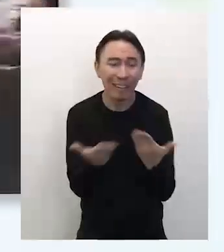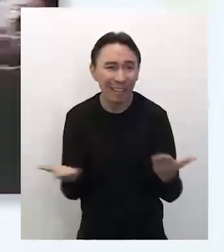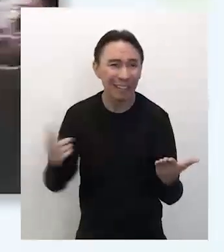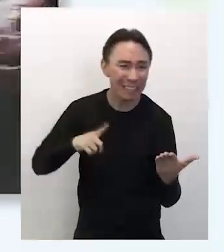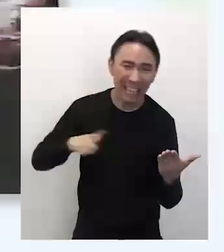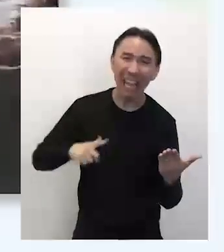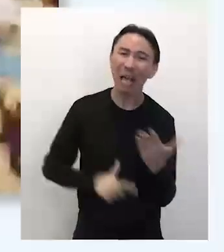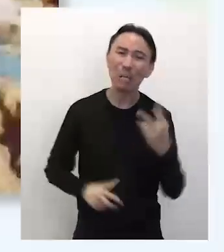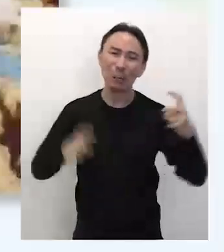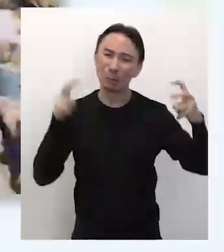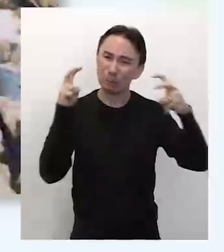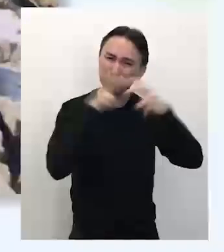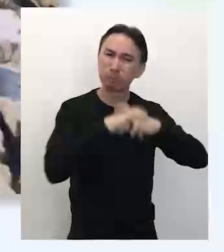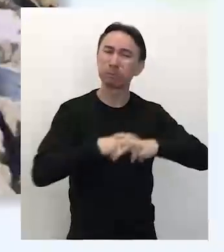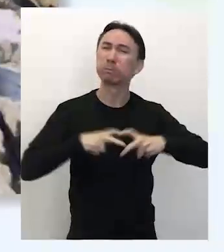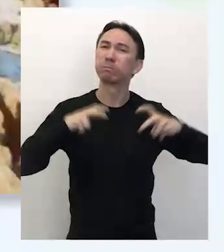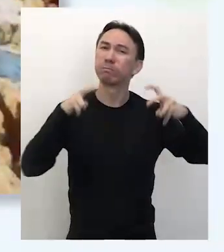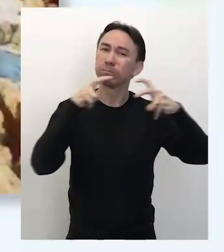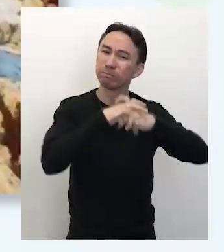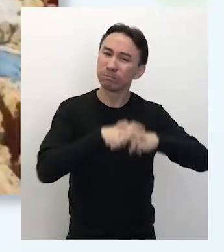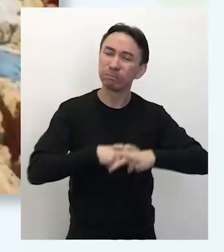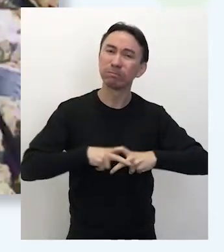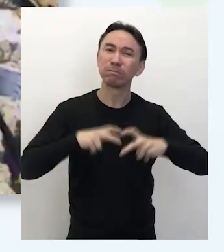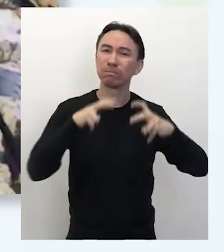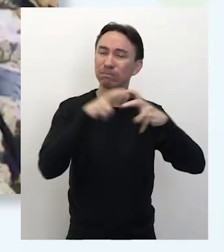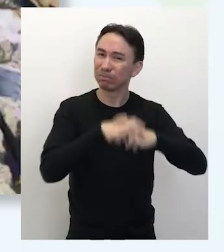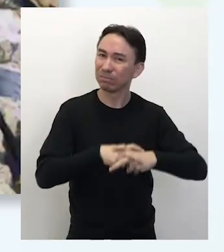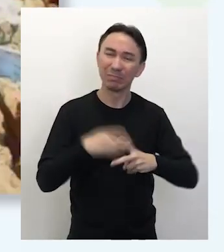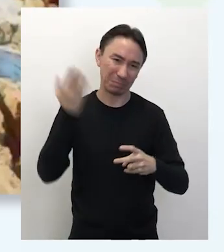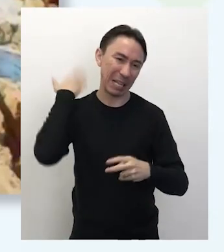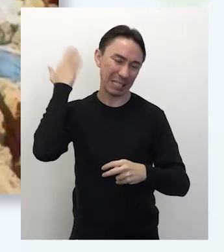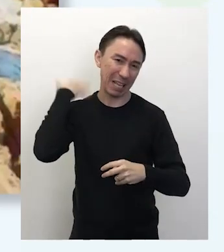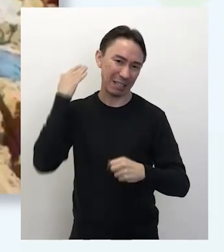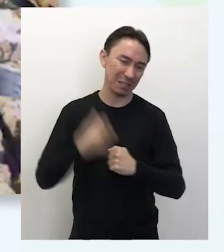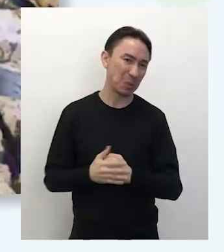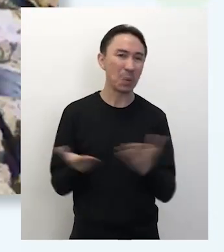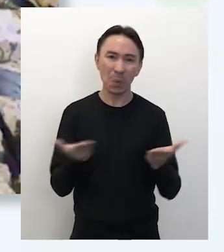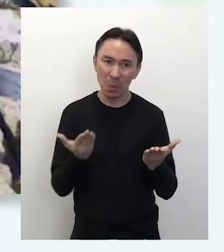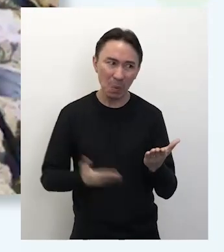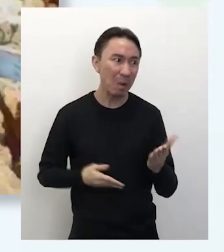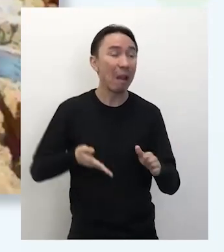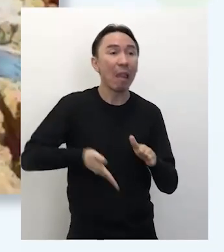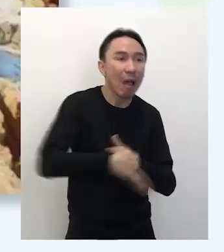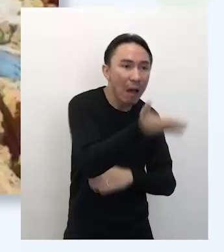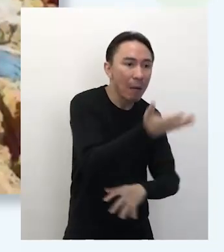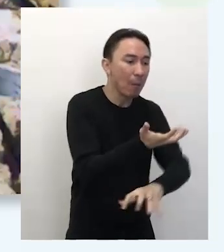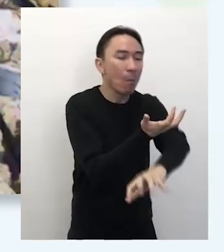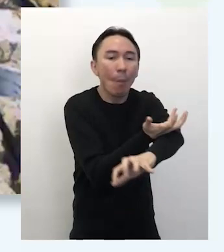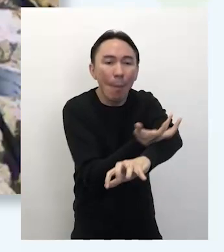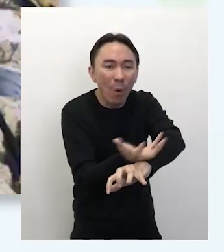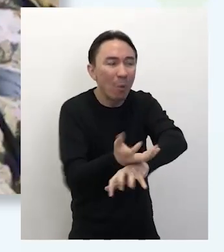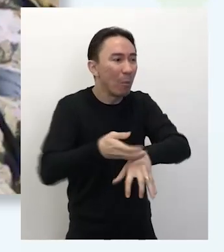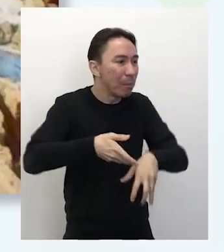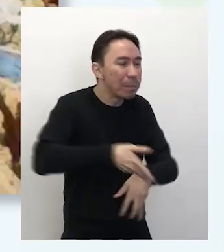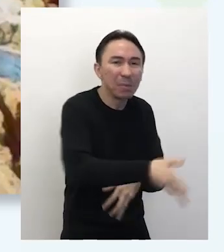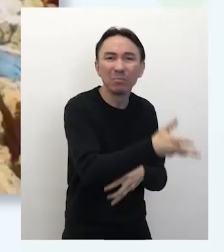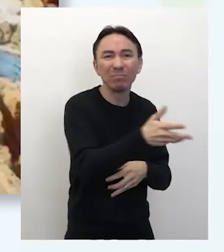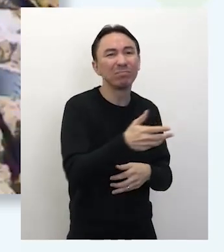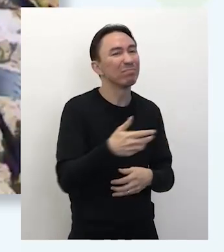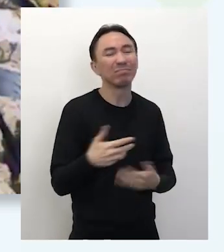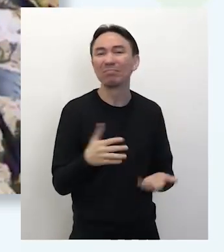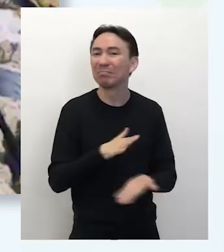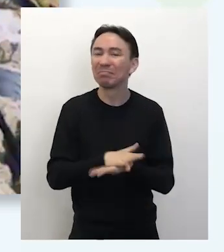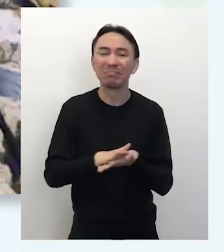lutas tremendas. Hoje não vão mais ao campo. É um sítio de amarguras.